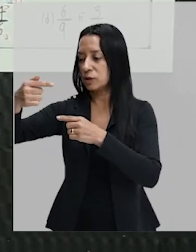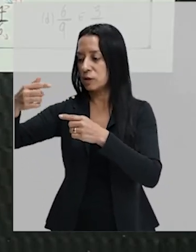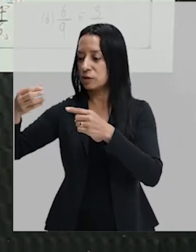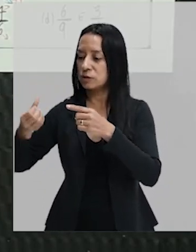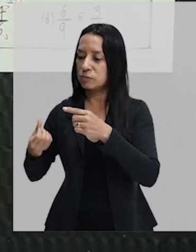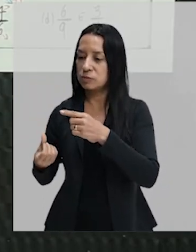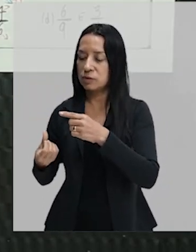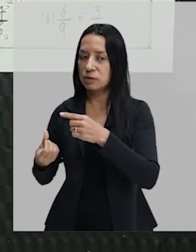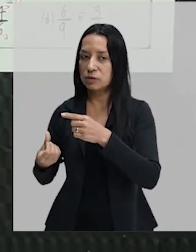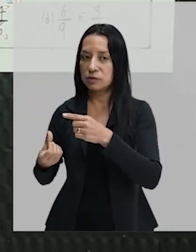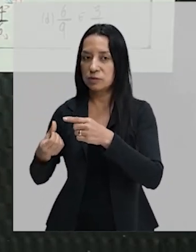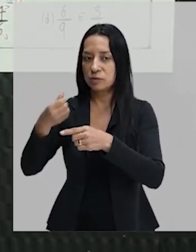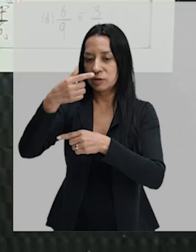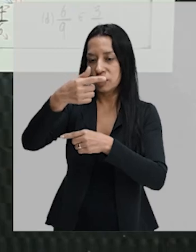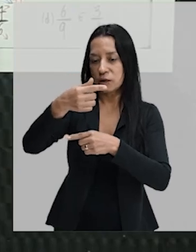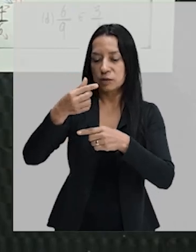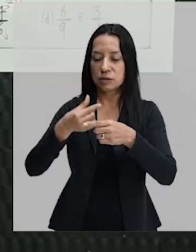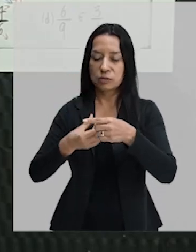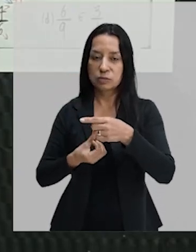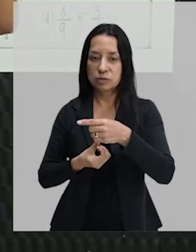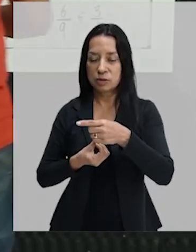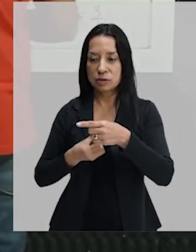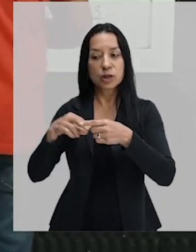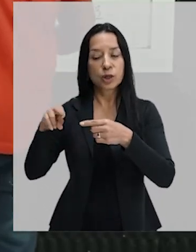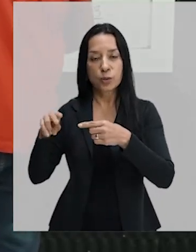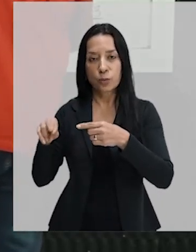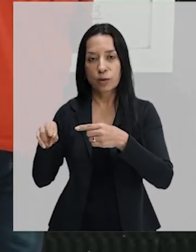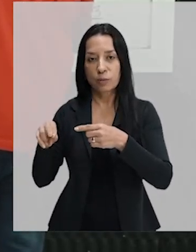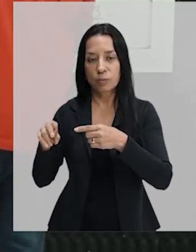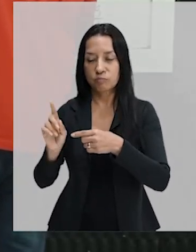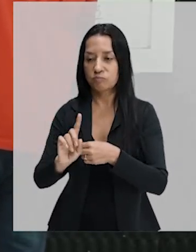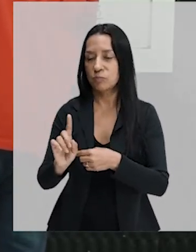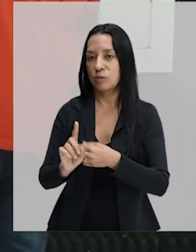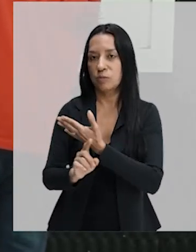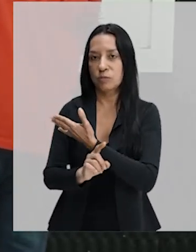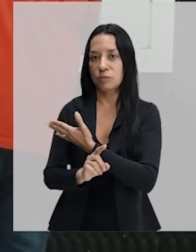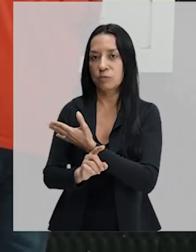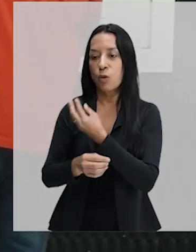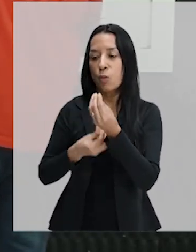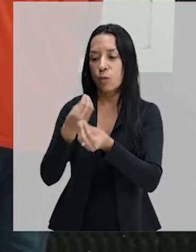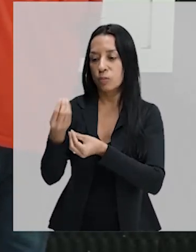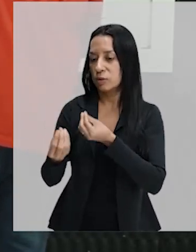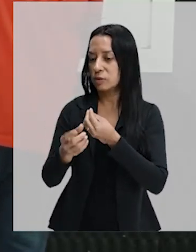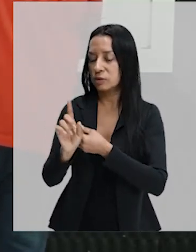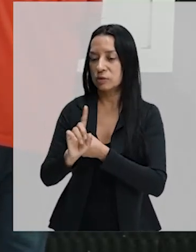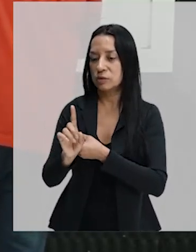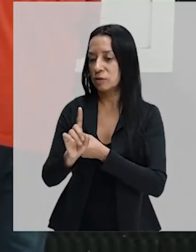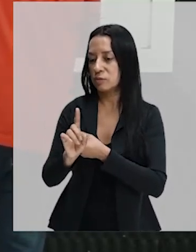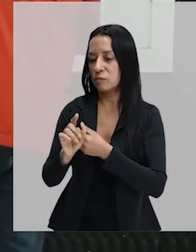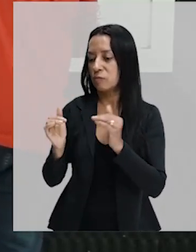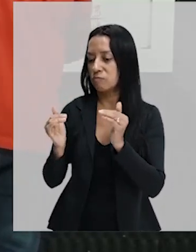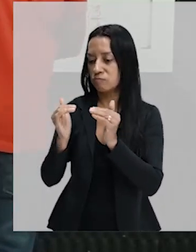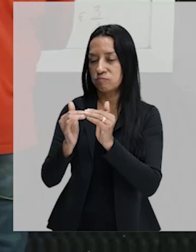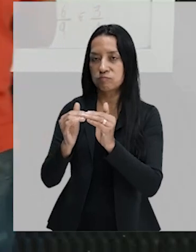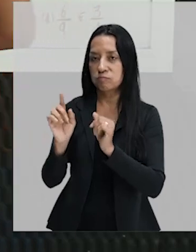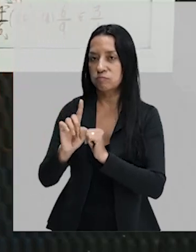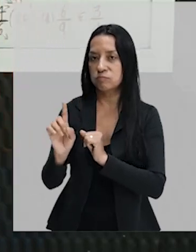aí fica igual. Certo? Então aqui, ó, não. Aqui de jeito nenhum. Aqui não forma